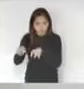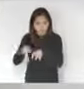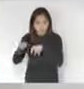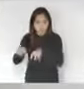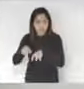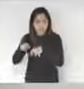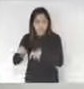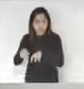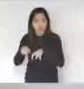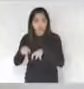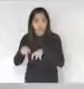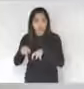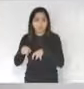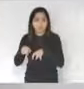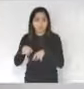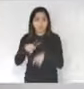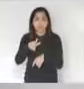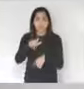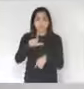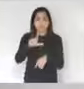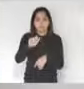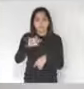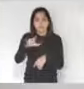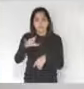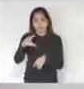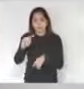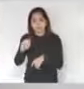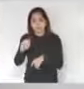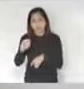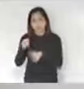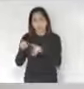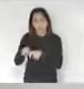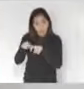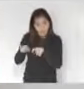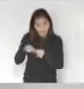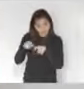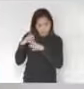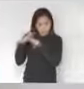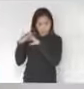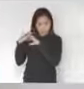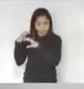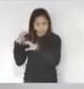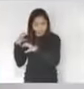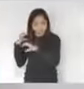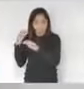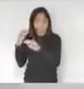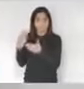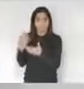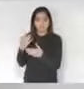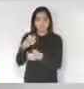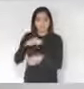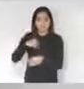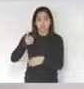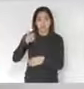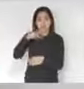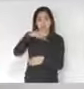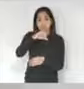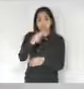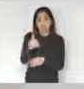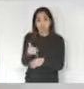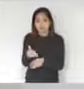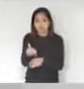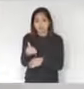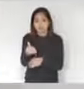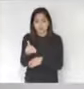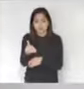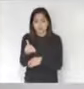O que o seu Glauco Olinger, agrônomo, patrimônio de Santa Catarina, de 96 anos de idade, fundador da